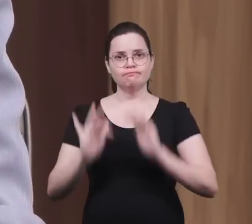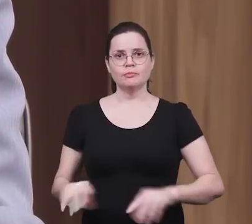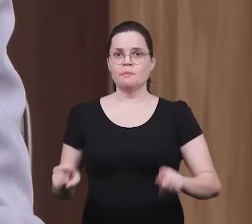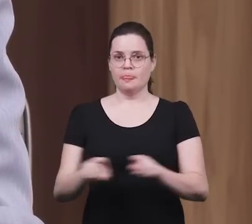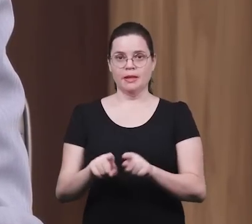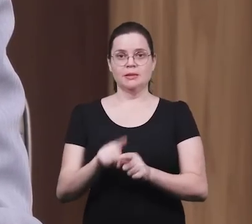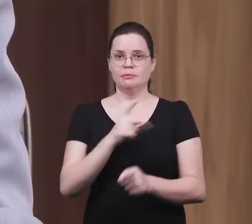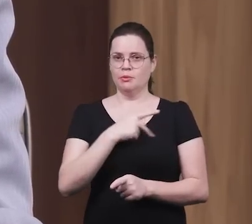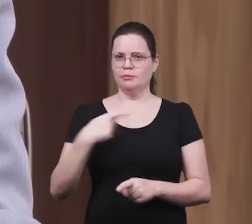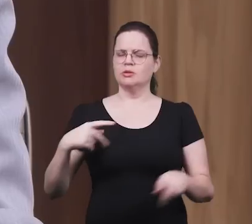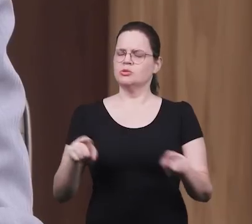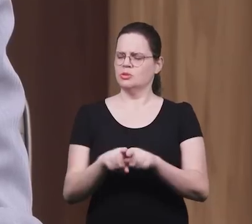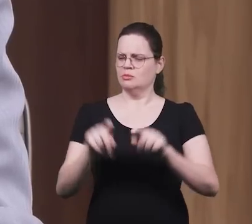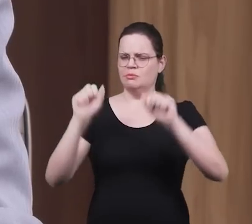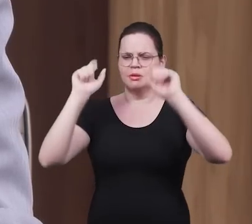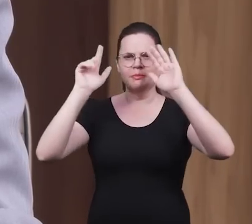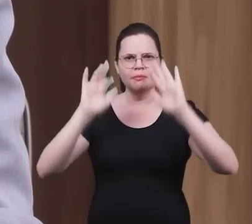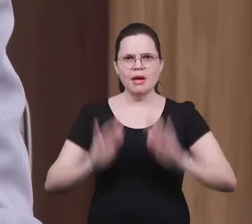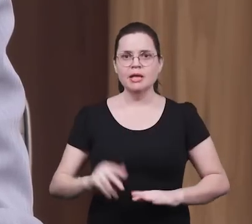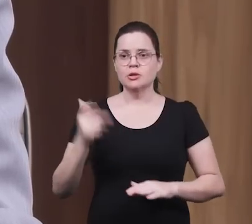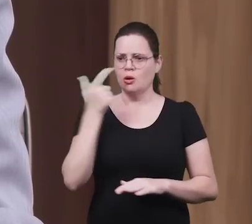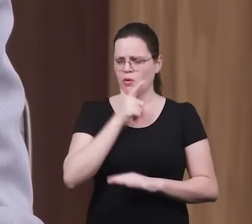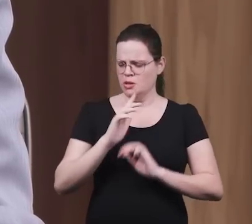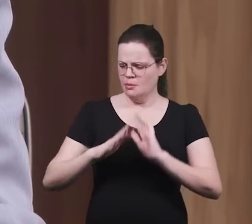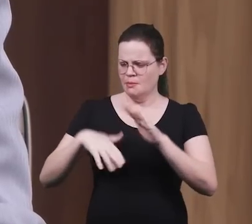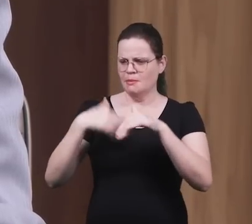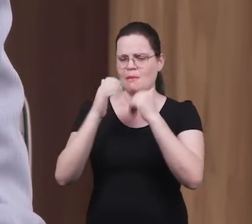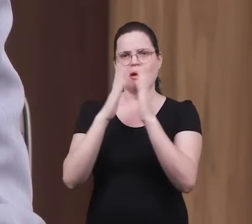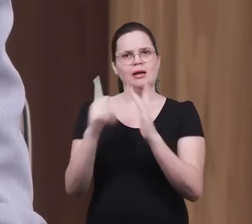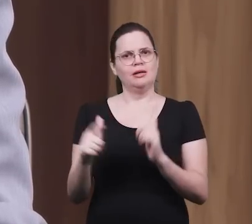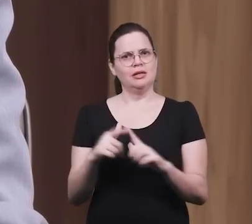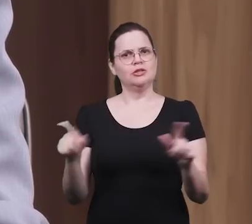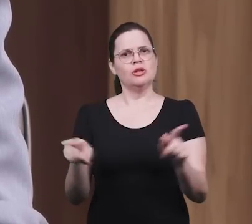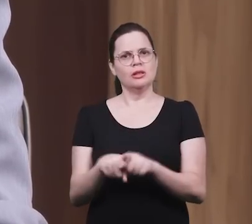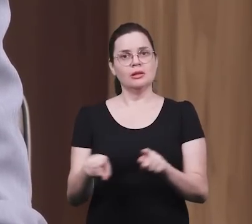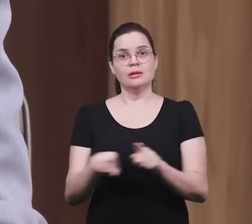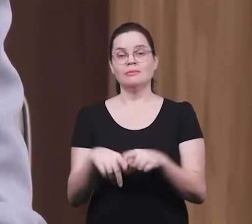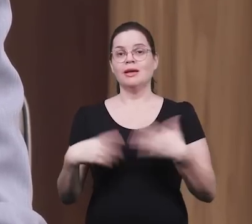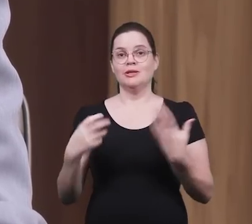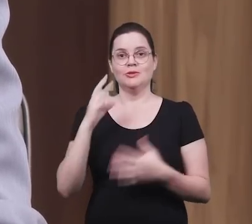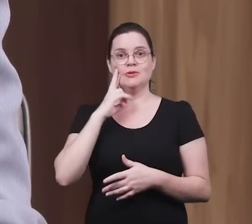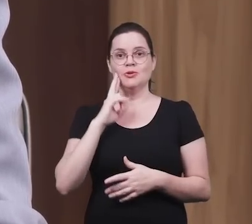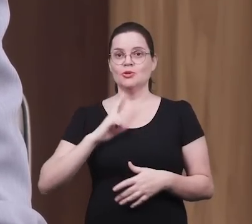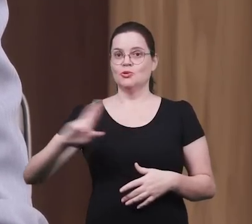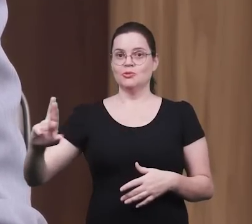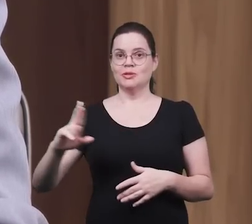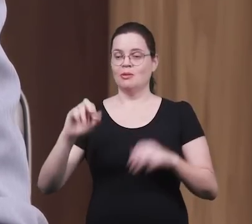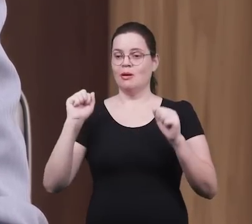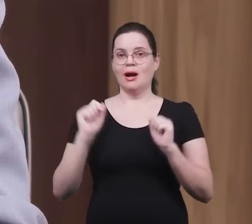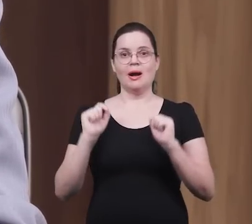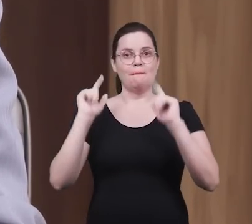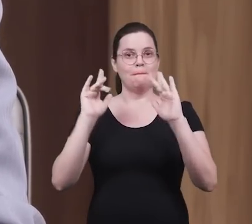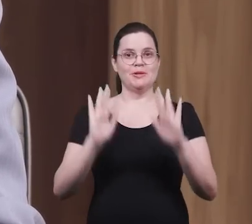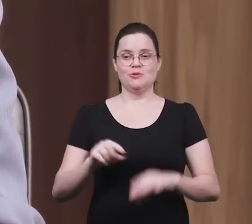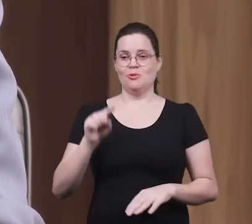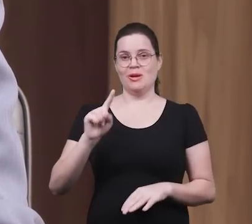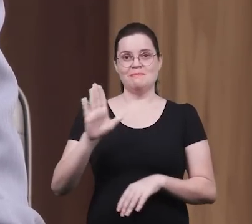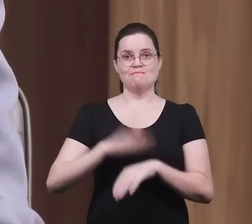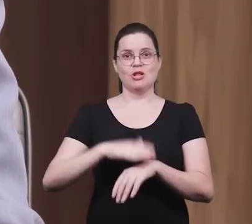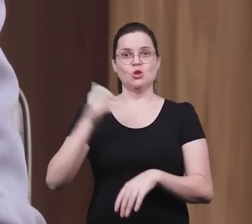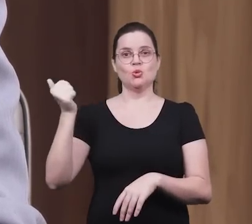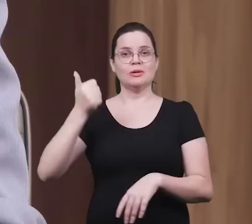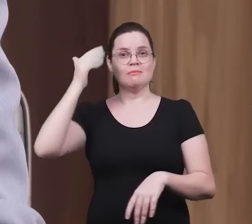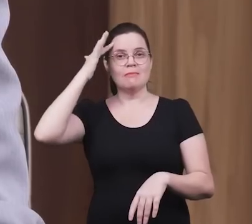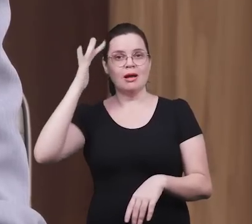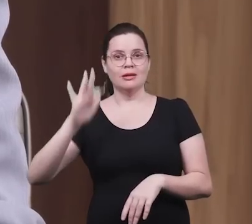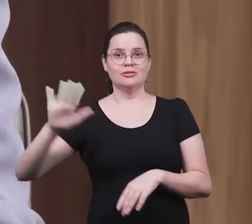abençoado, e ali ele também foi grandemente honrado, próspero o seu ministério, e o Senhor levou ele muito além do que ele podia imaginar naquele